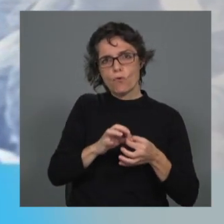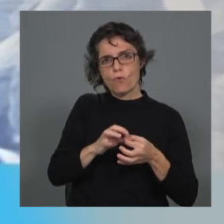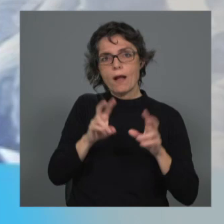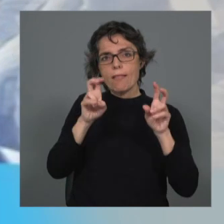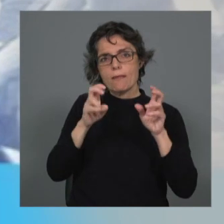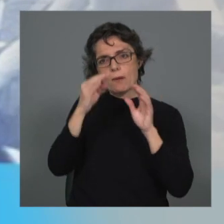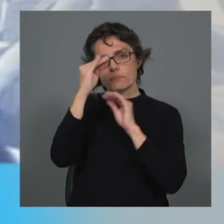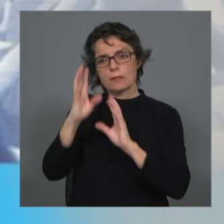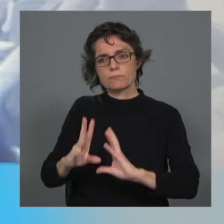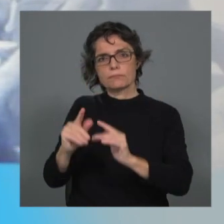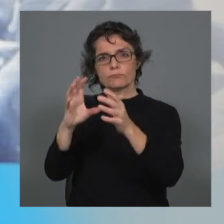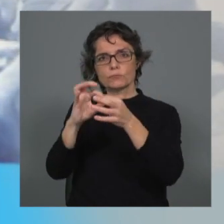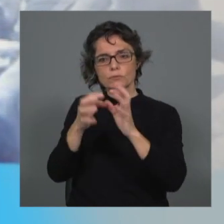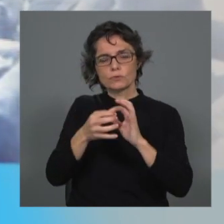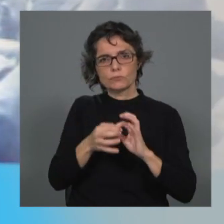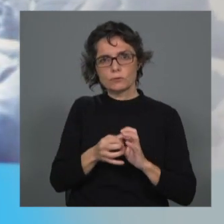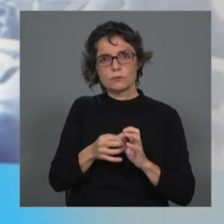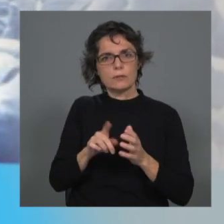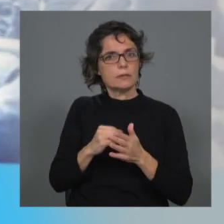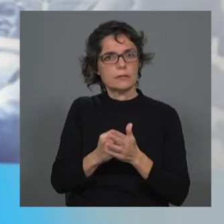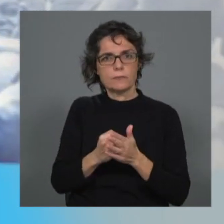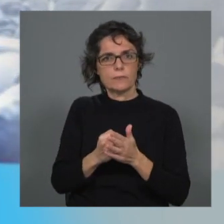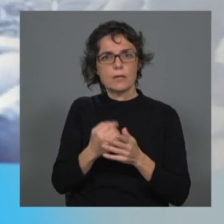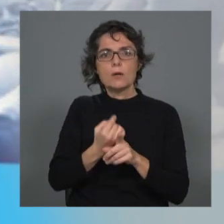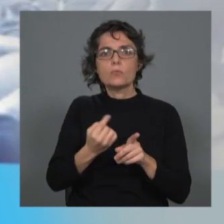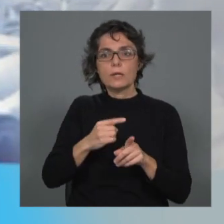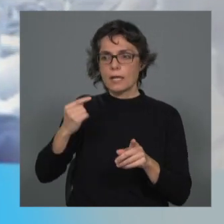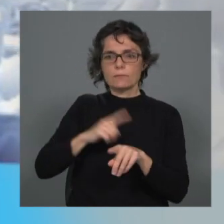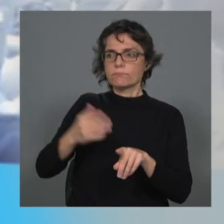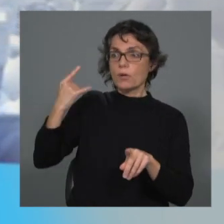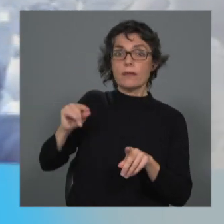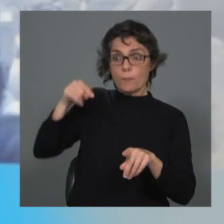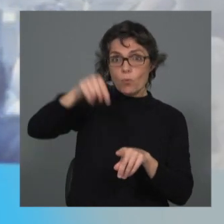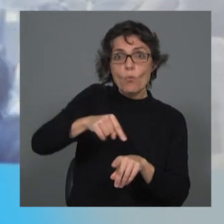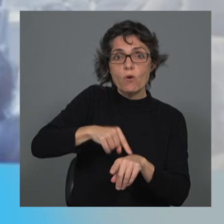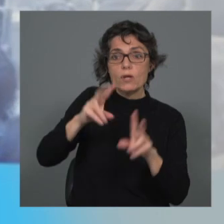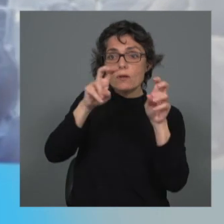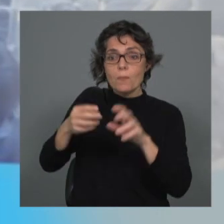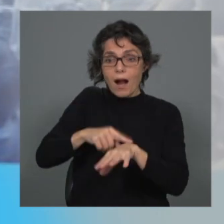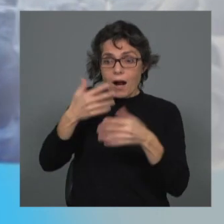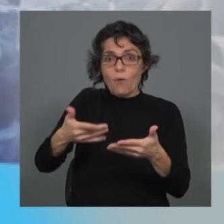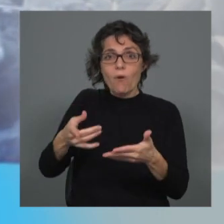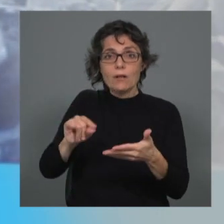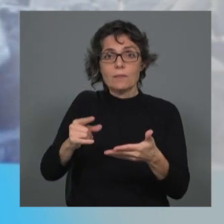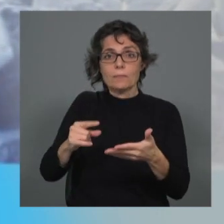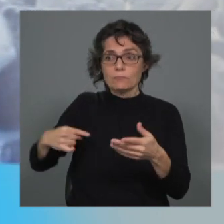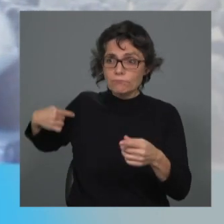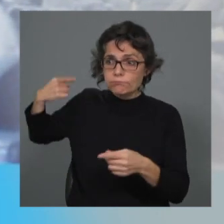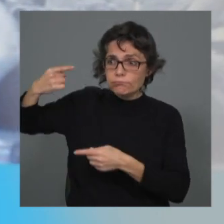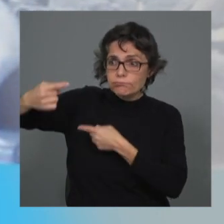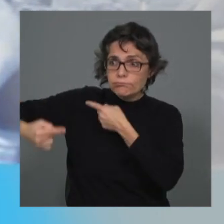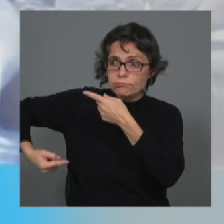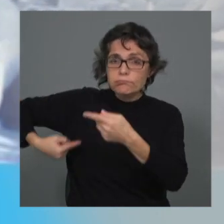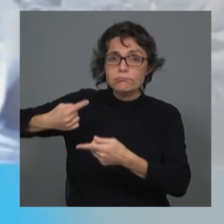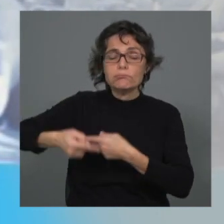desenvolvimento. São temas extremamente atuais, sobretudo porque o Papa chama a atenção para o